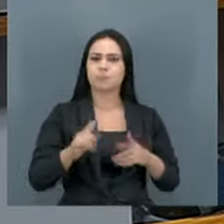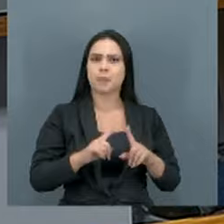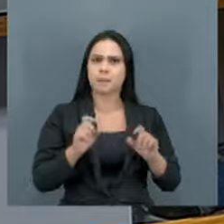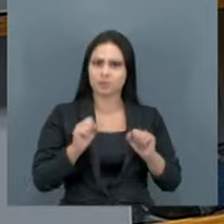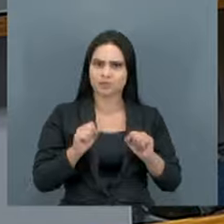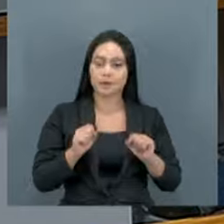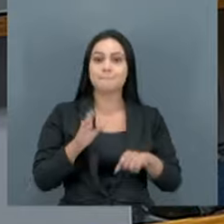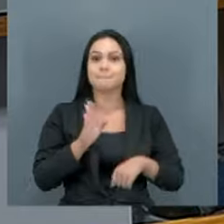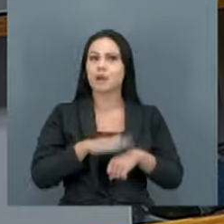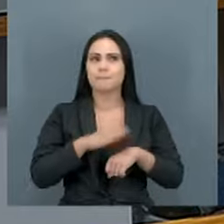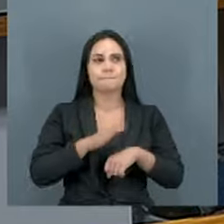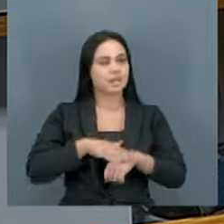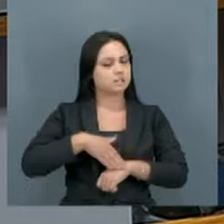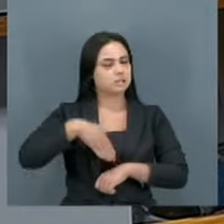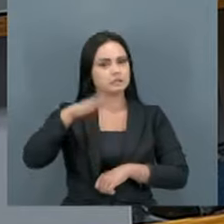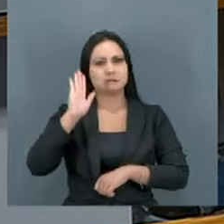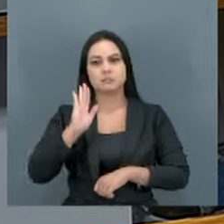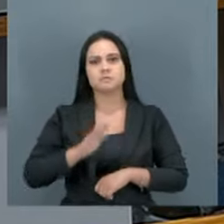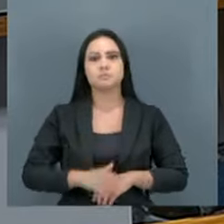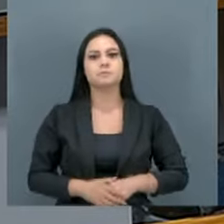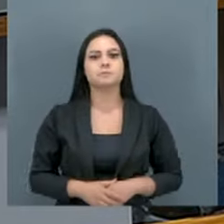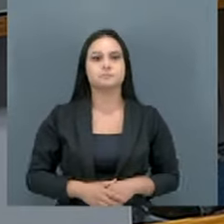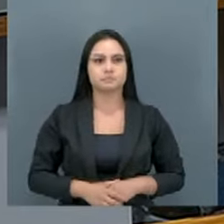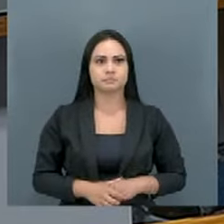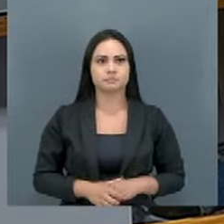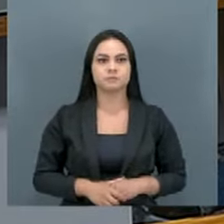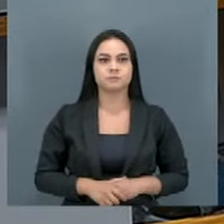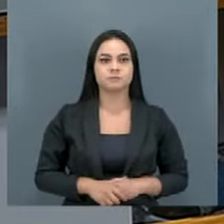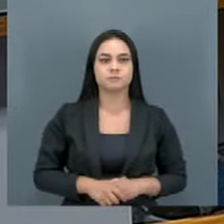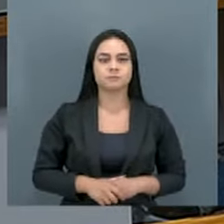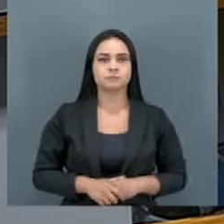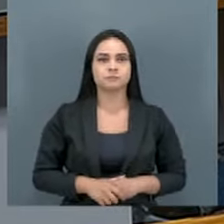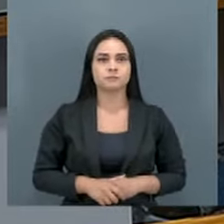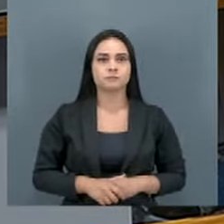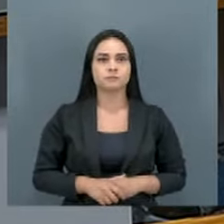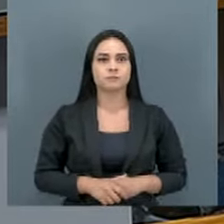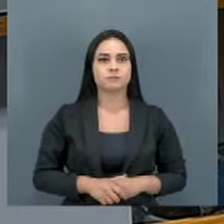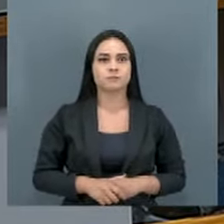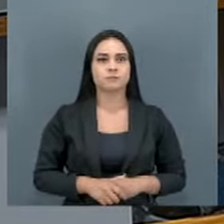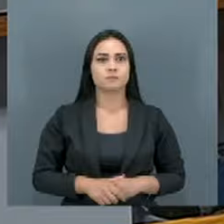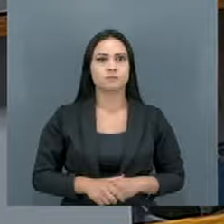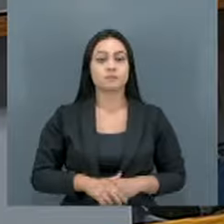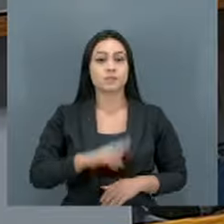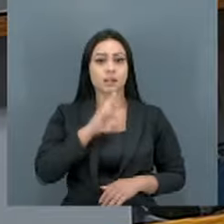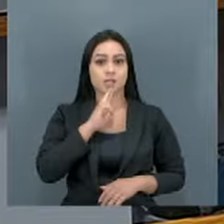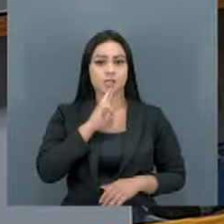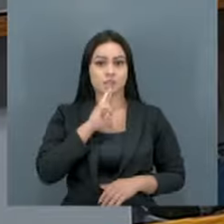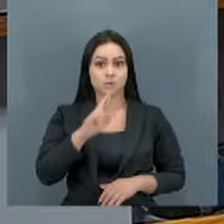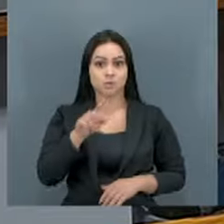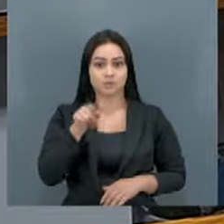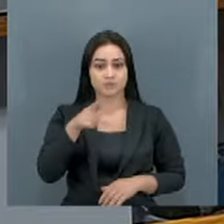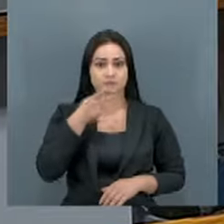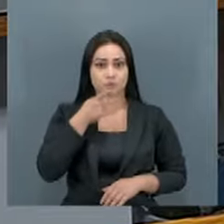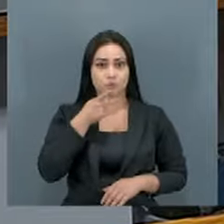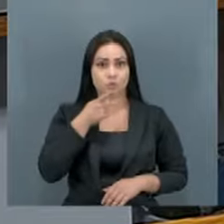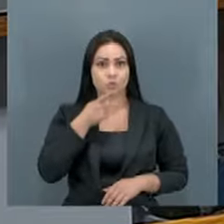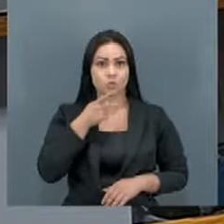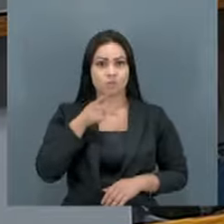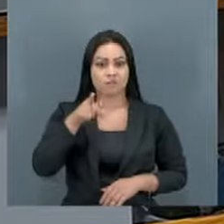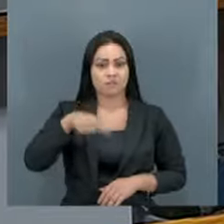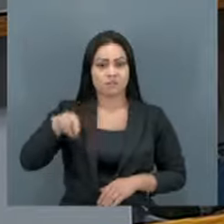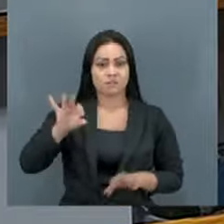ido muito mais, muito mais. E aí responde, Steve, o que você falou. Eles